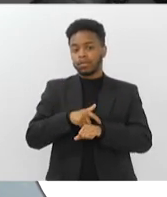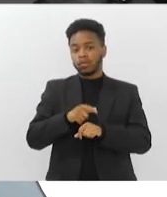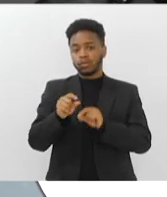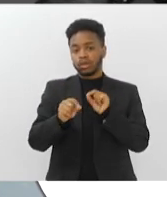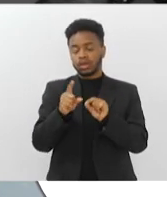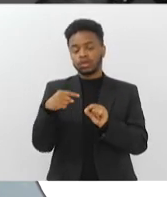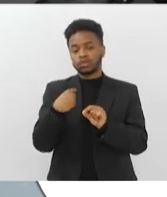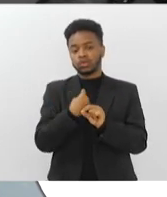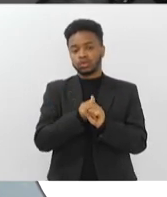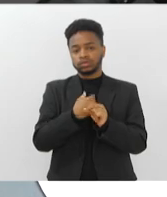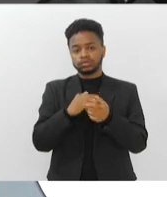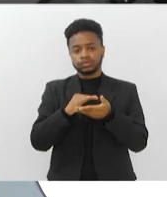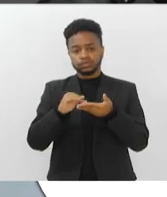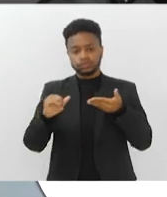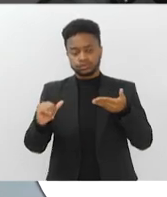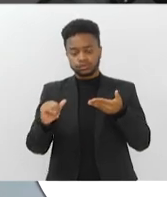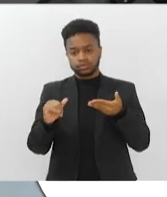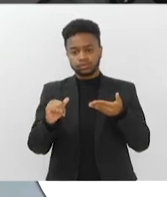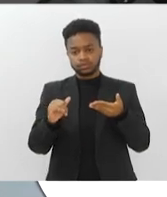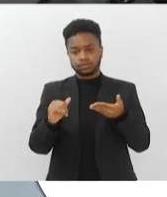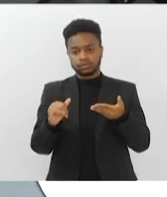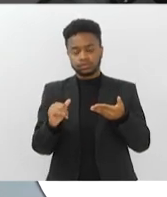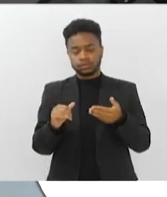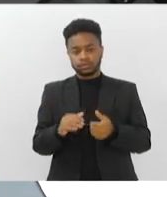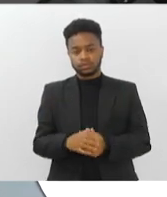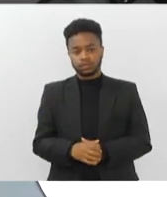estamos revogando